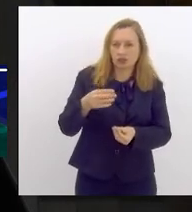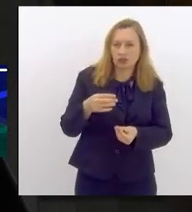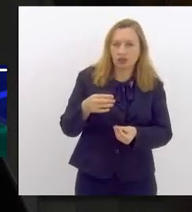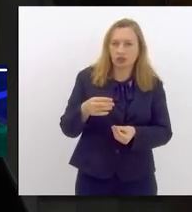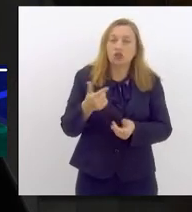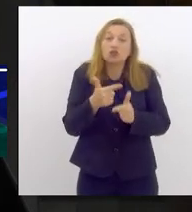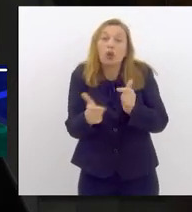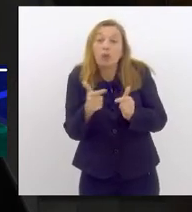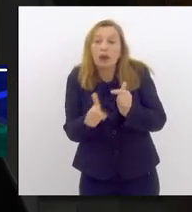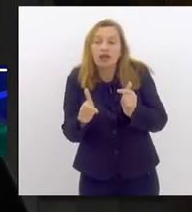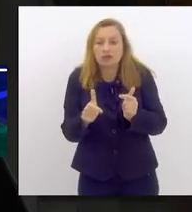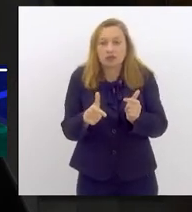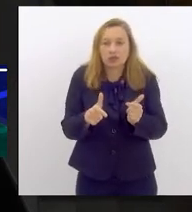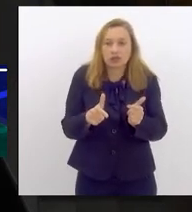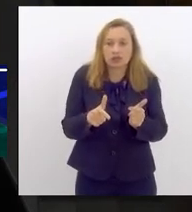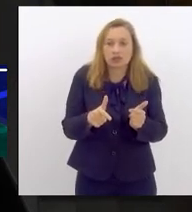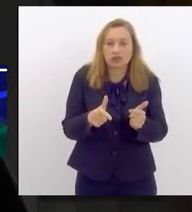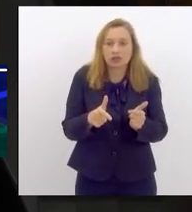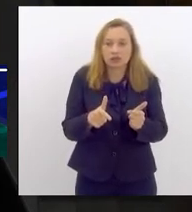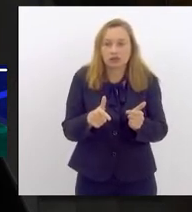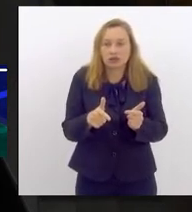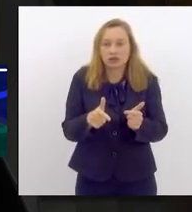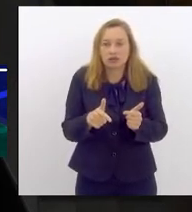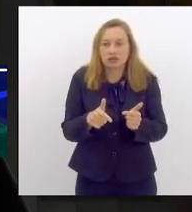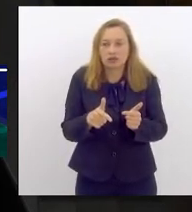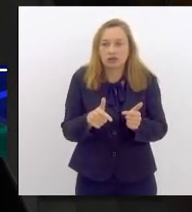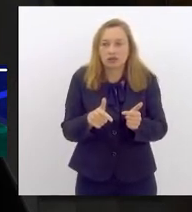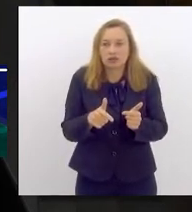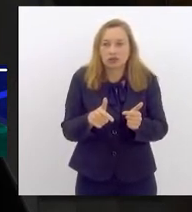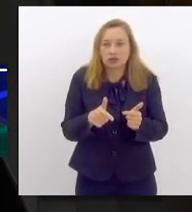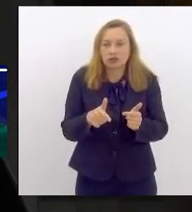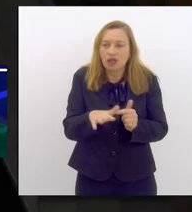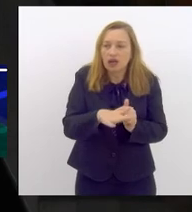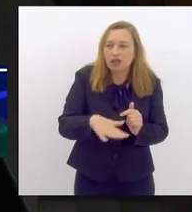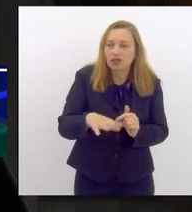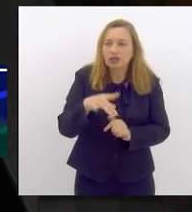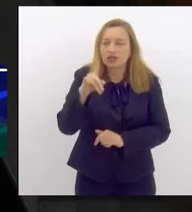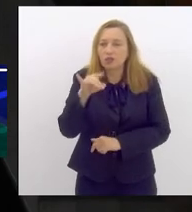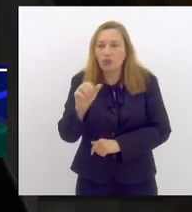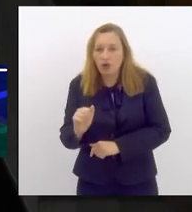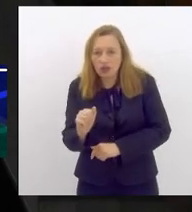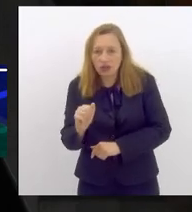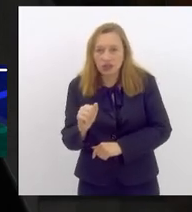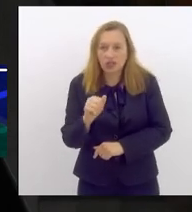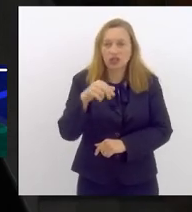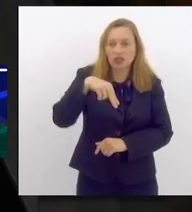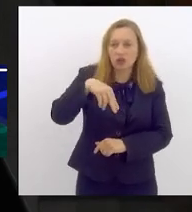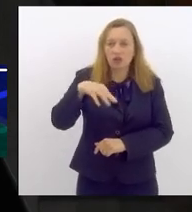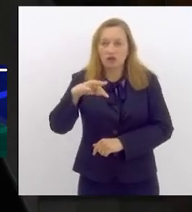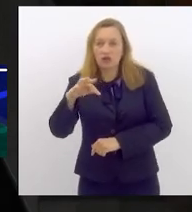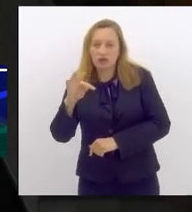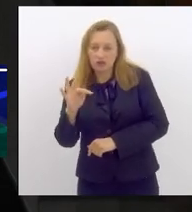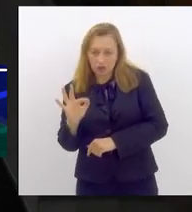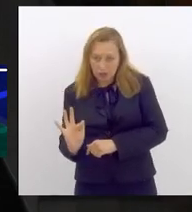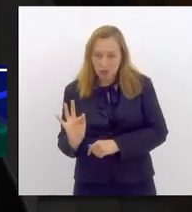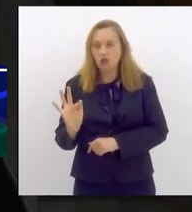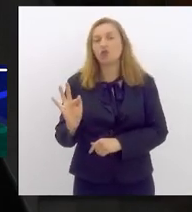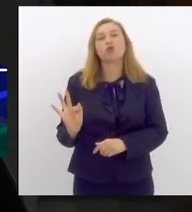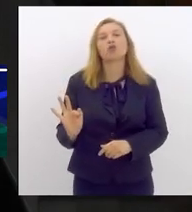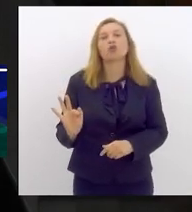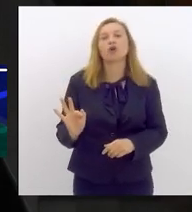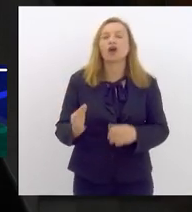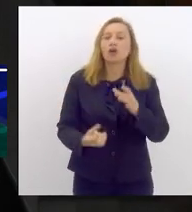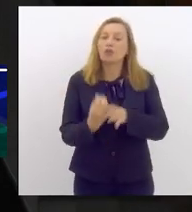os gargalos para deslanchar ainda mais o setor de moda íntima em Nova Friburgo né A produção é